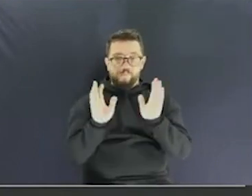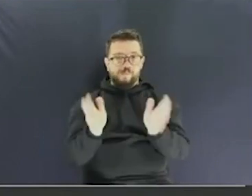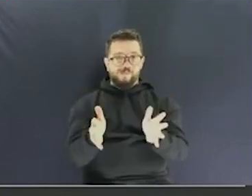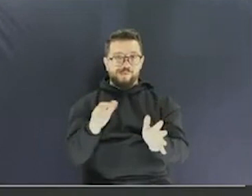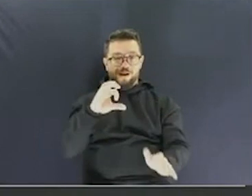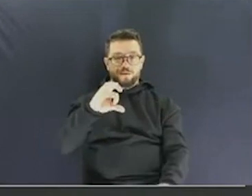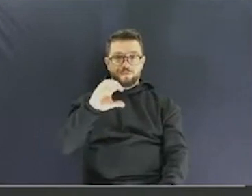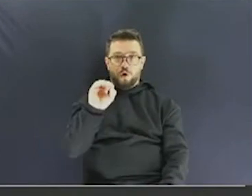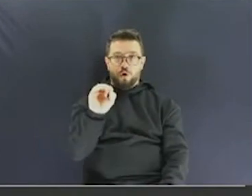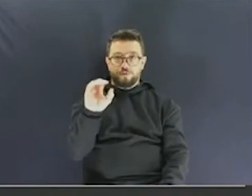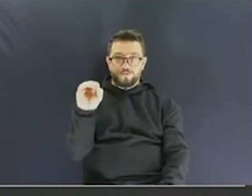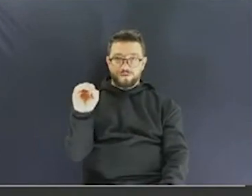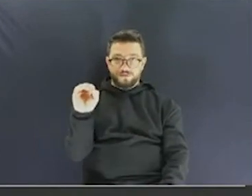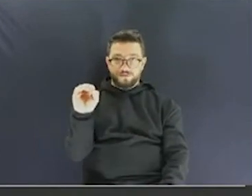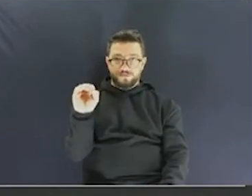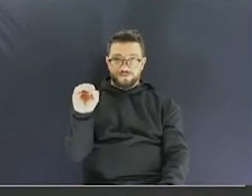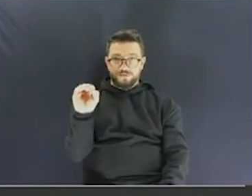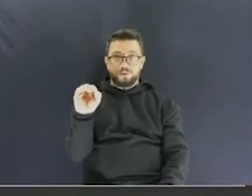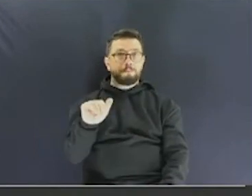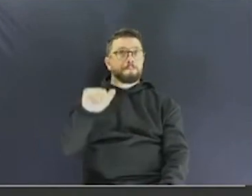já atingimos 3.300.